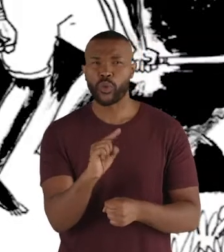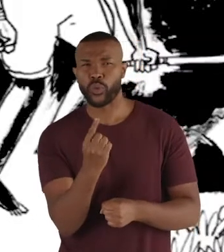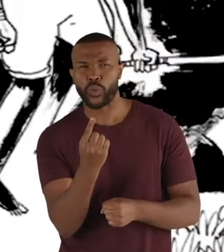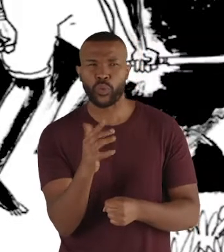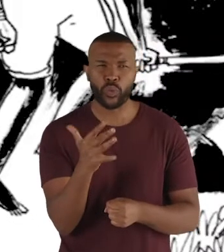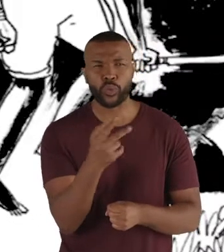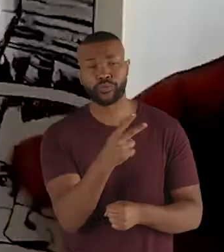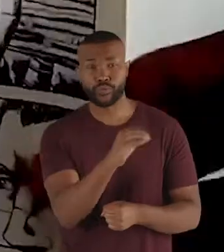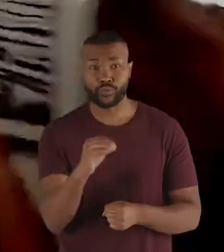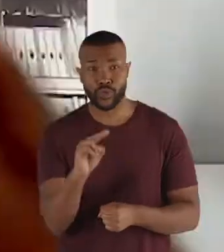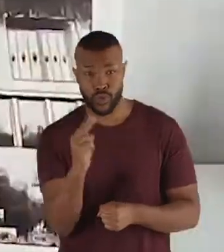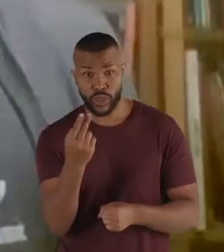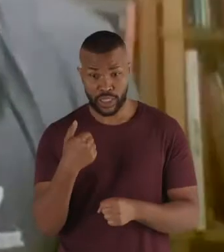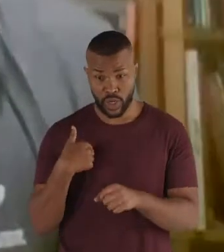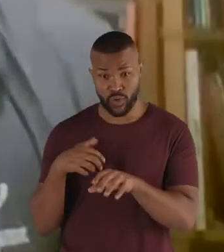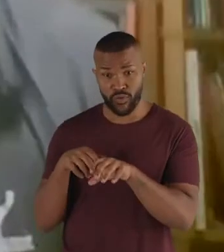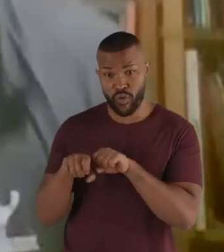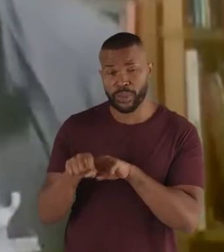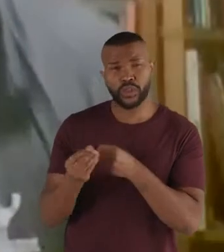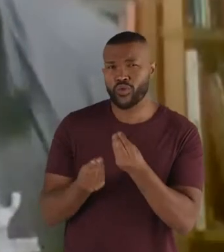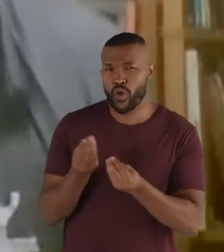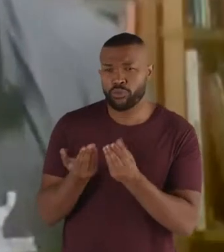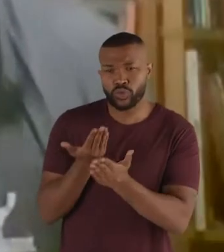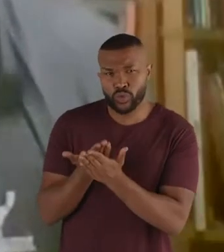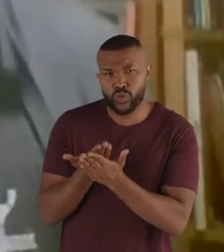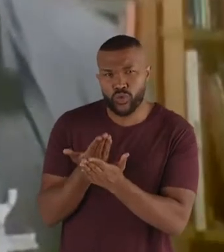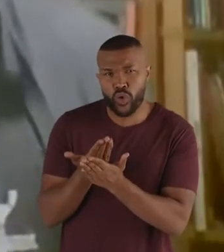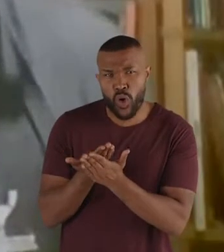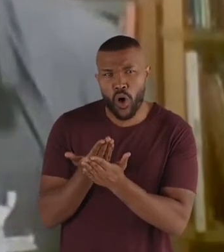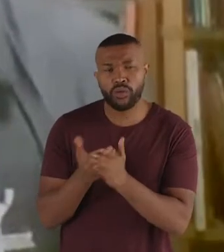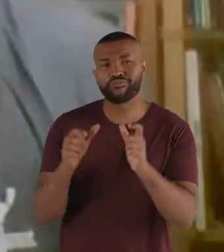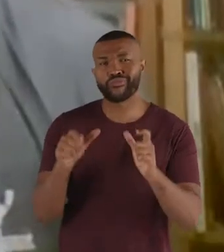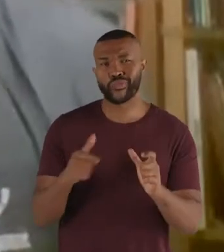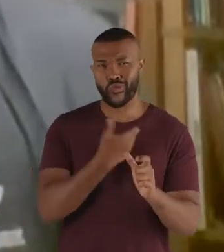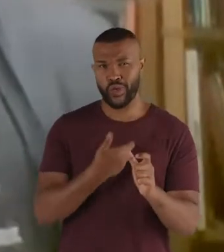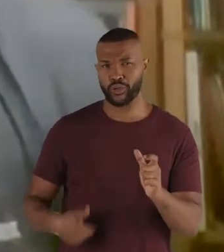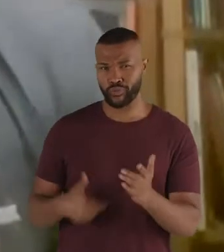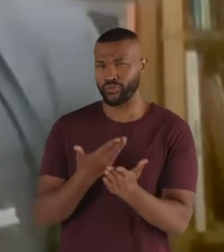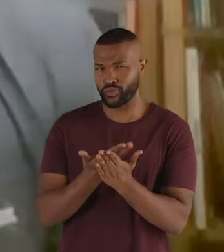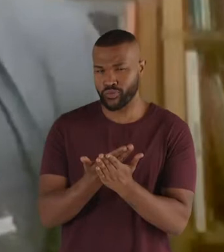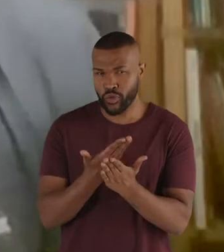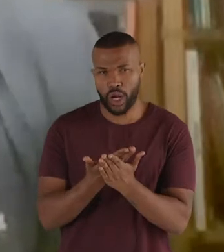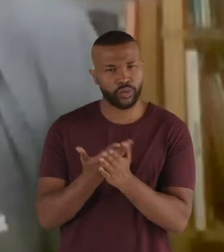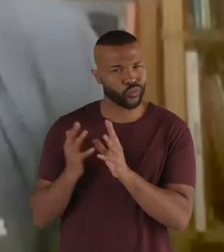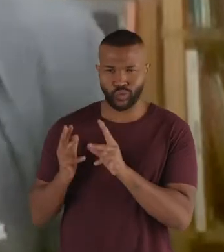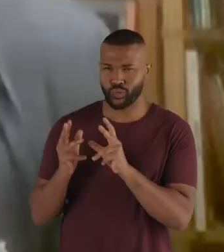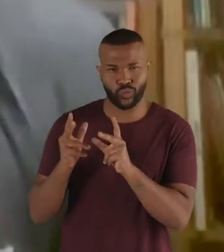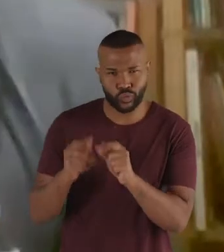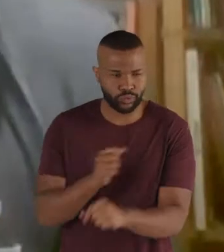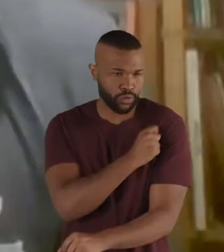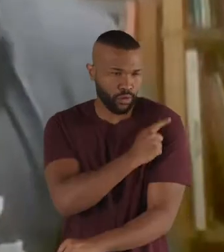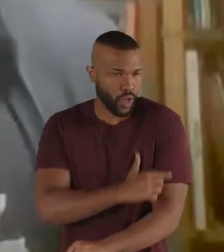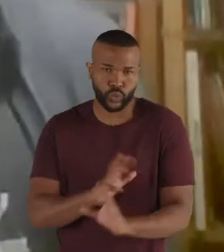2001, 2002. A minha formação ela foi em escolas, não é? E colégios públicos. Toda ela,